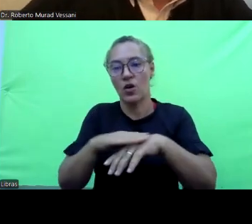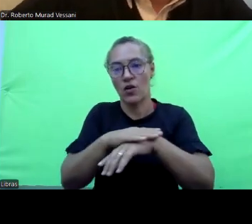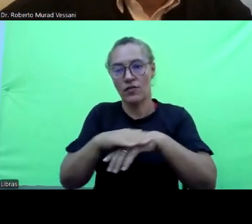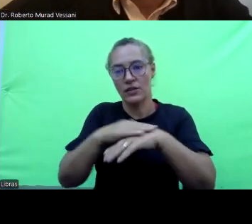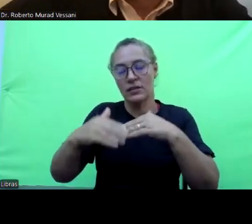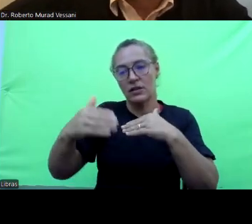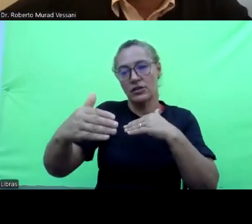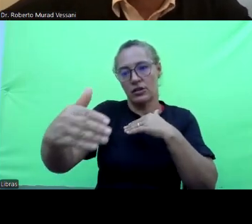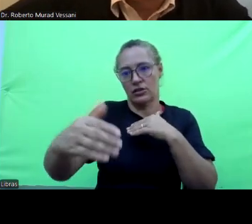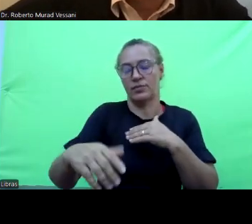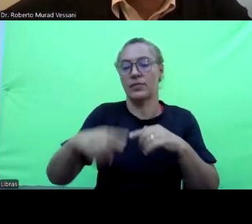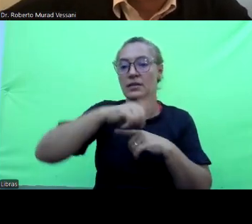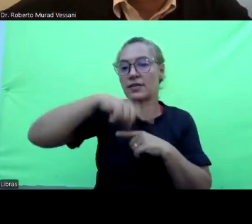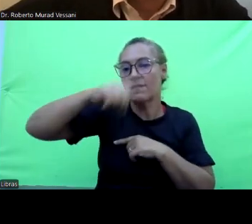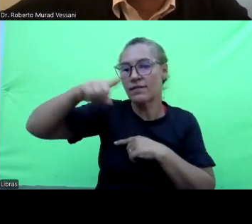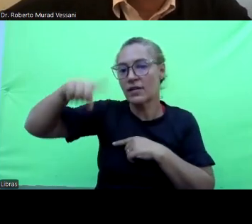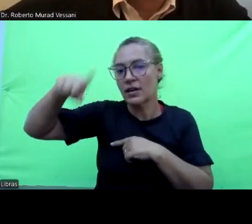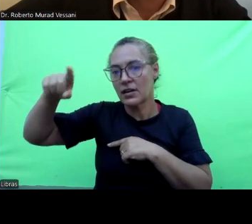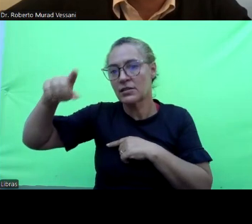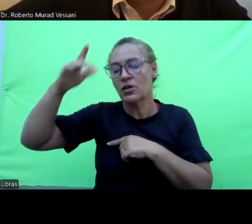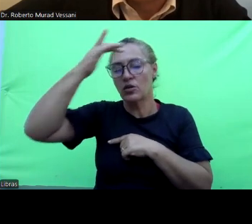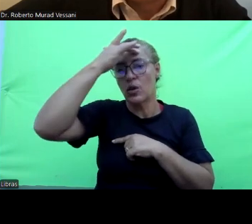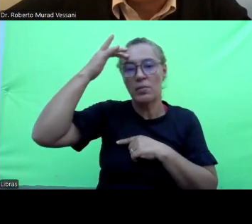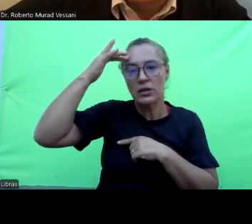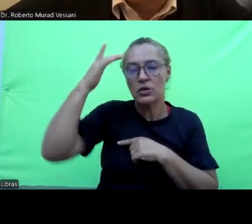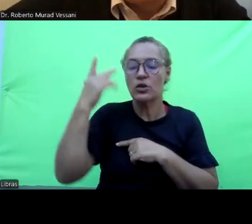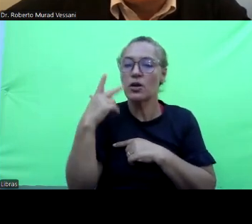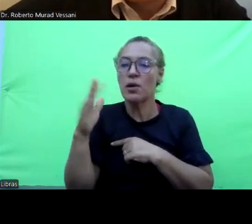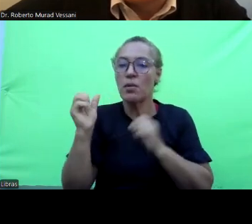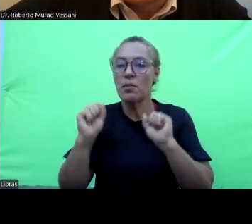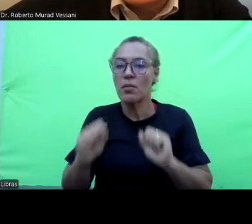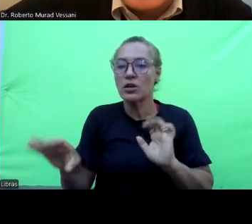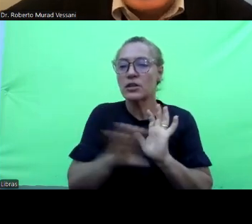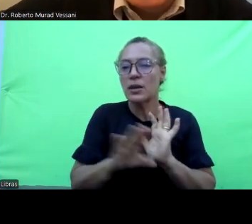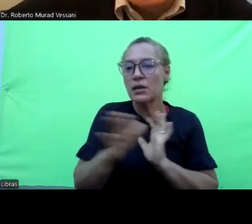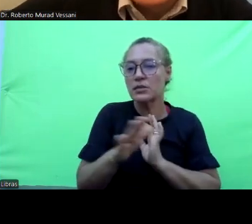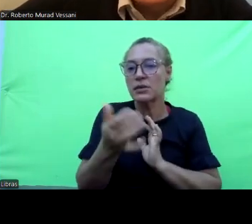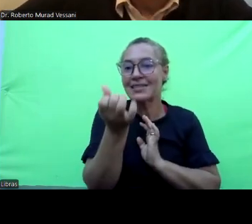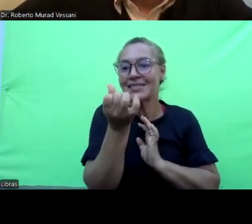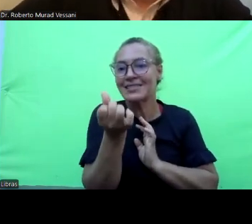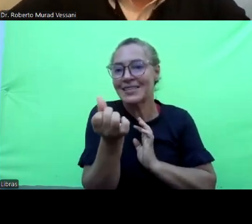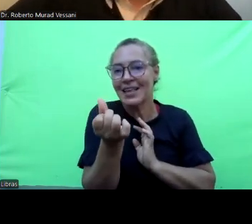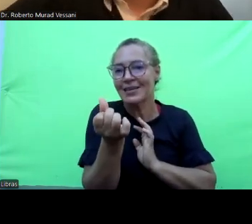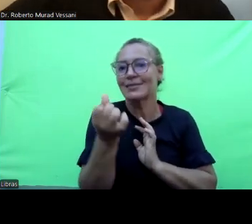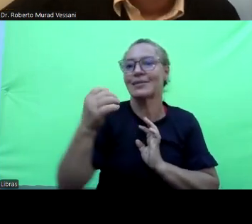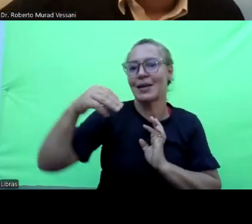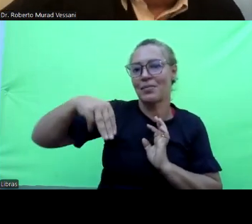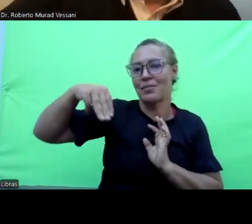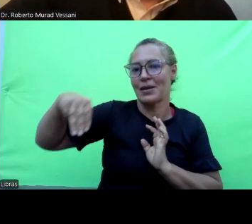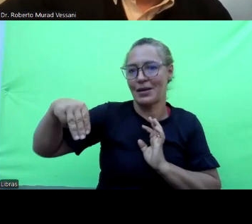numa pessoa normal pode até chegar a uma variação de 6 milímetros, tá? Então, uma pessoa, por exemplo, que tem 12 de